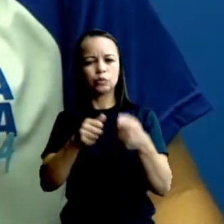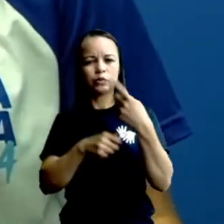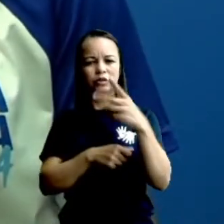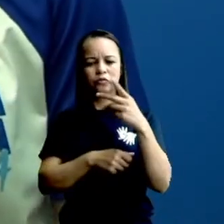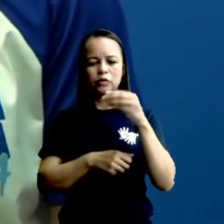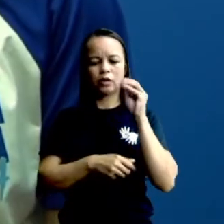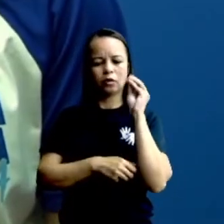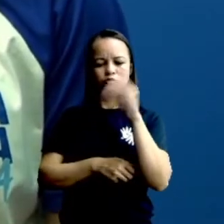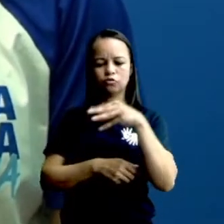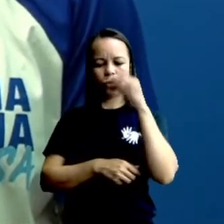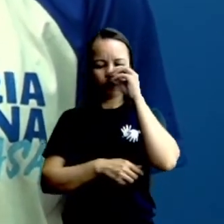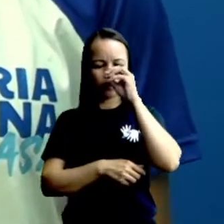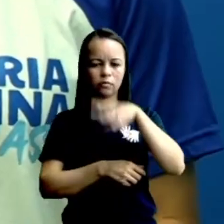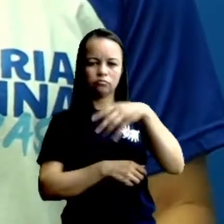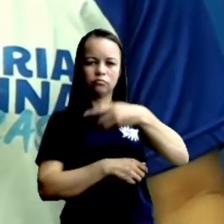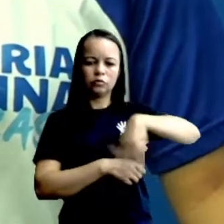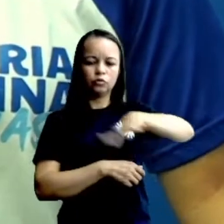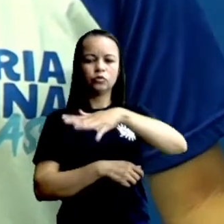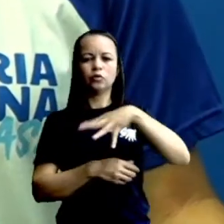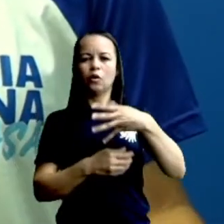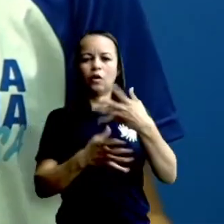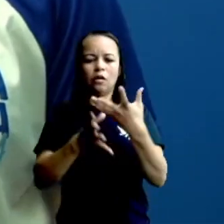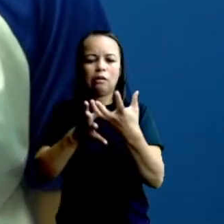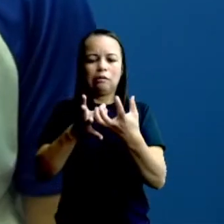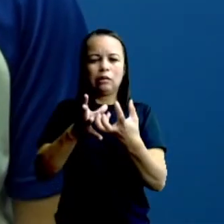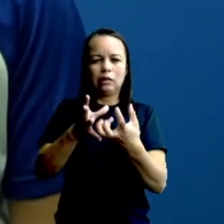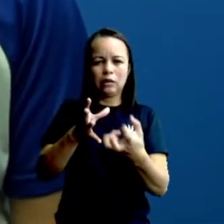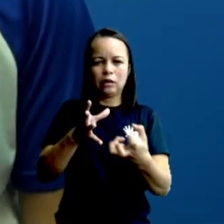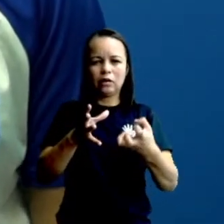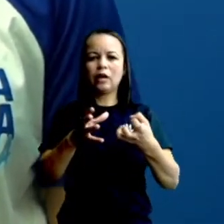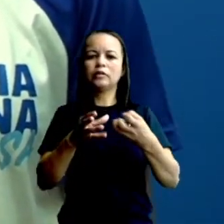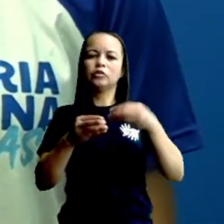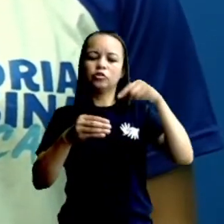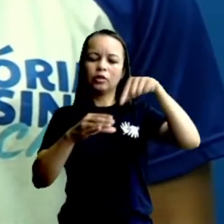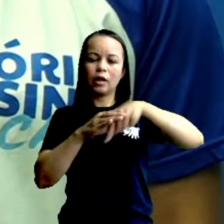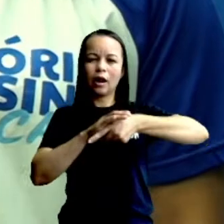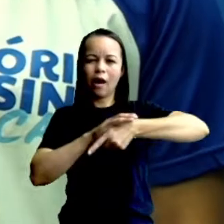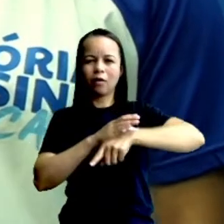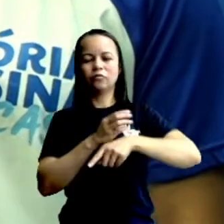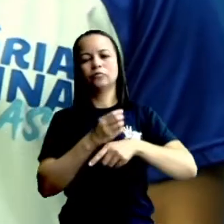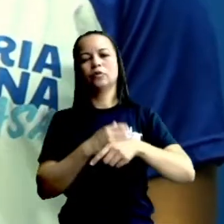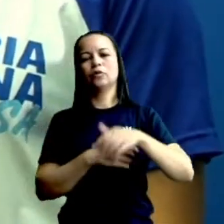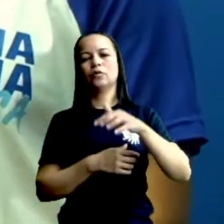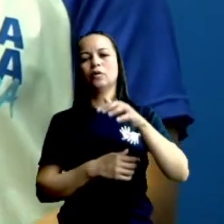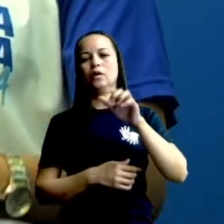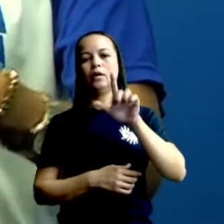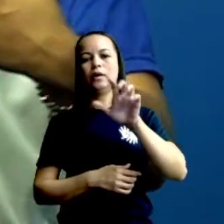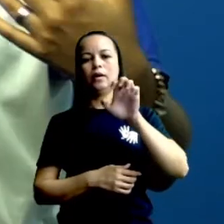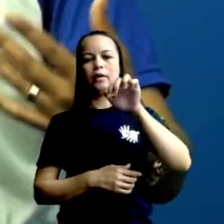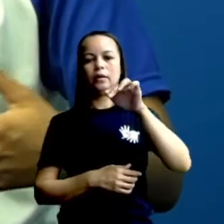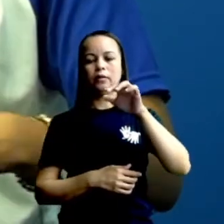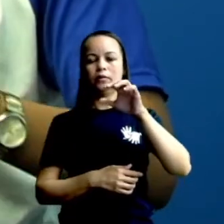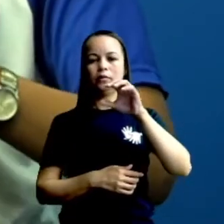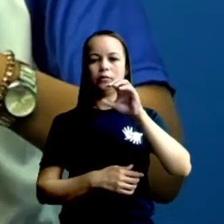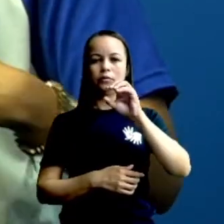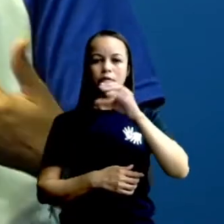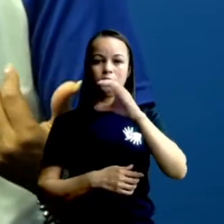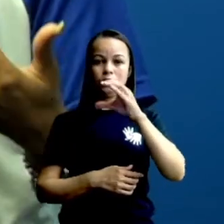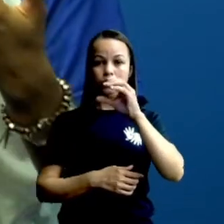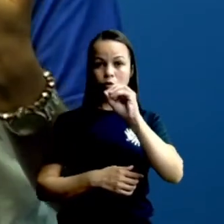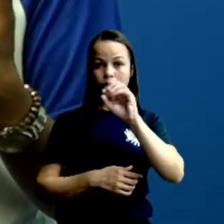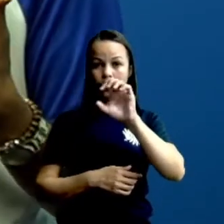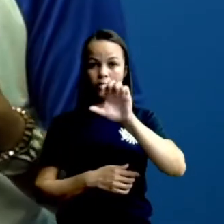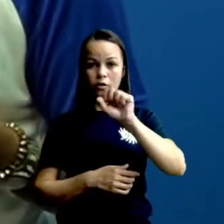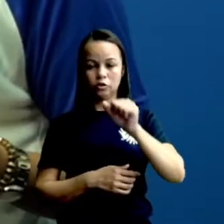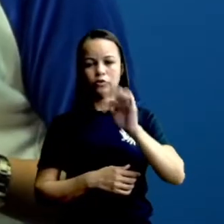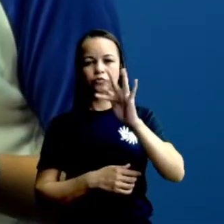ir mais além das camadas, atingir até o lençol freático, se não tomar cuidado, prejudicando aí várias